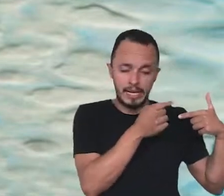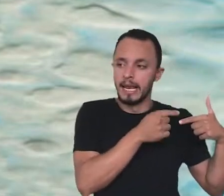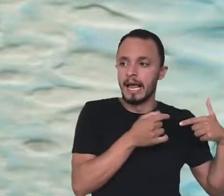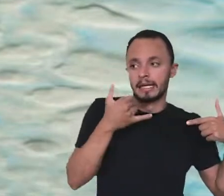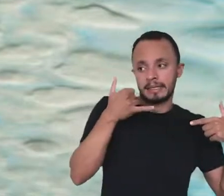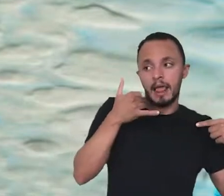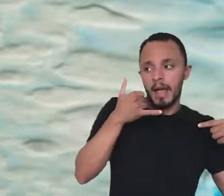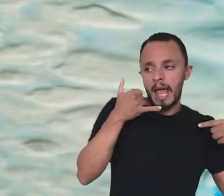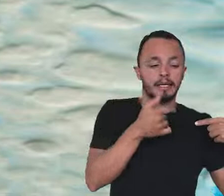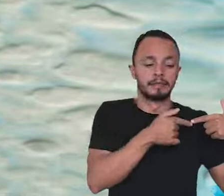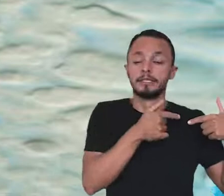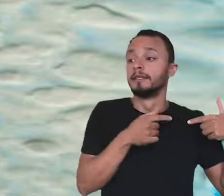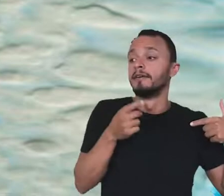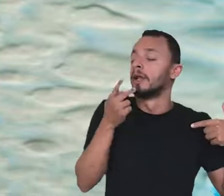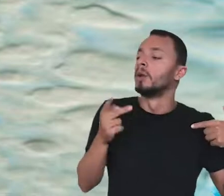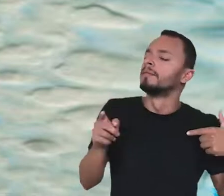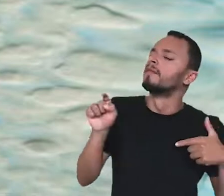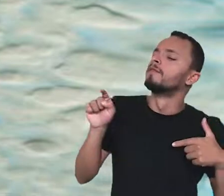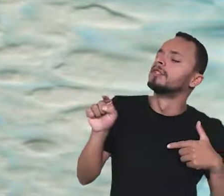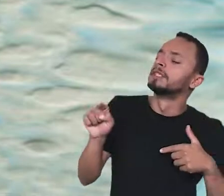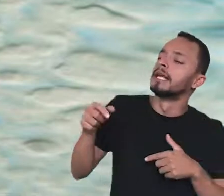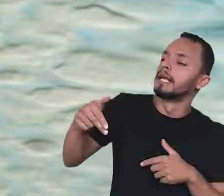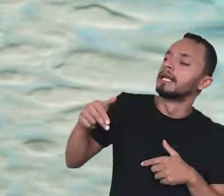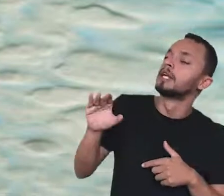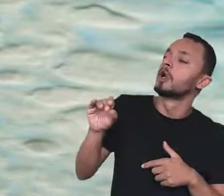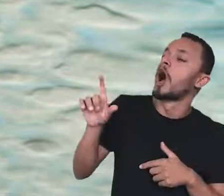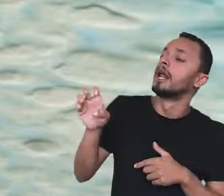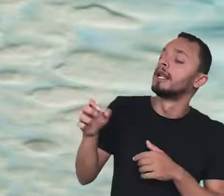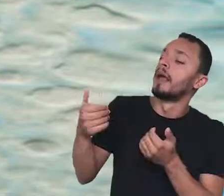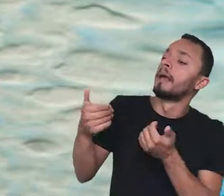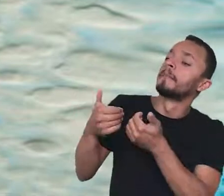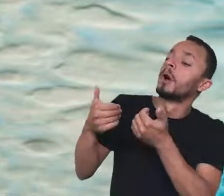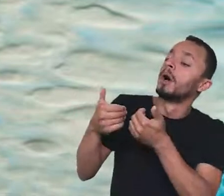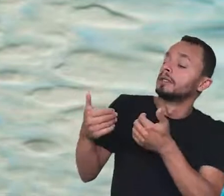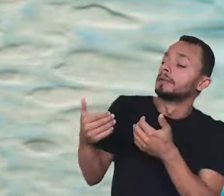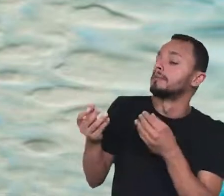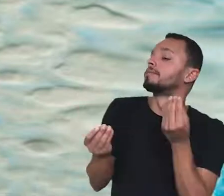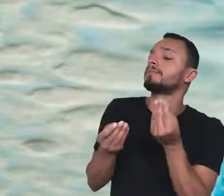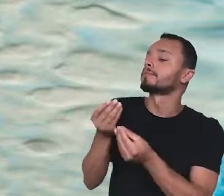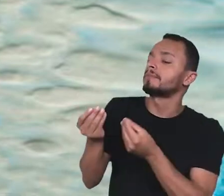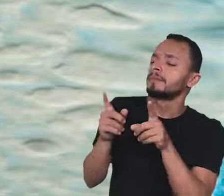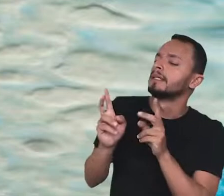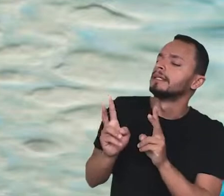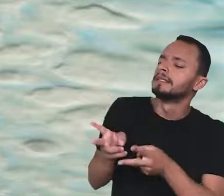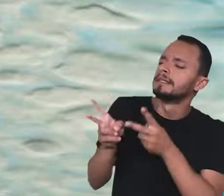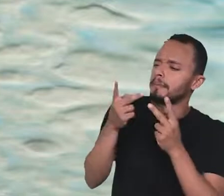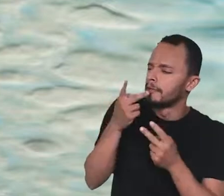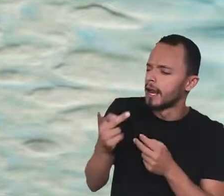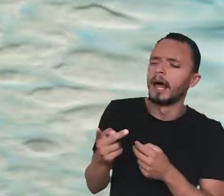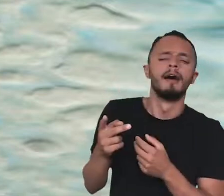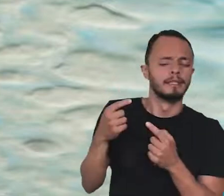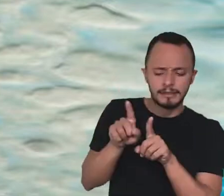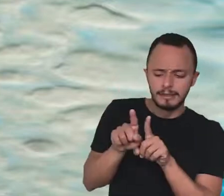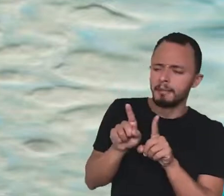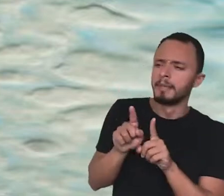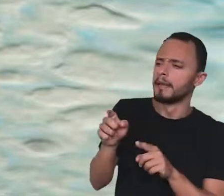na cozinha, lembrou que você e a Nicole eram muito próximas e me passaram seu número. E ela também sempre comentava de como a dona